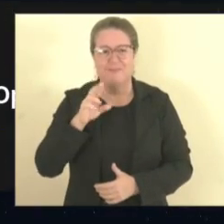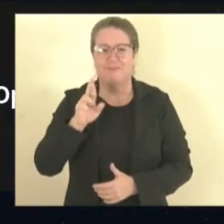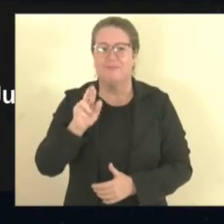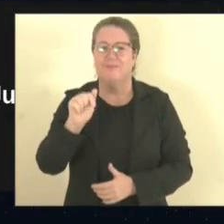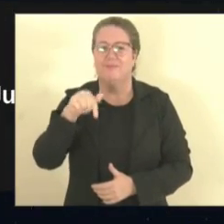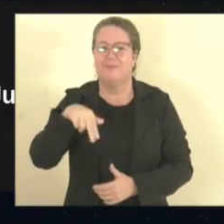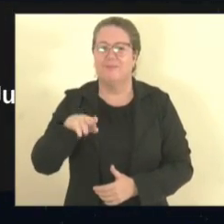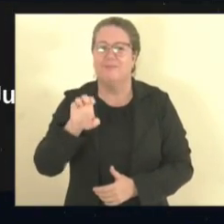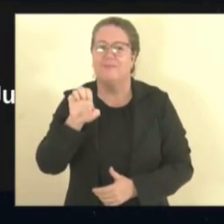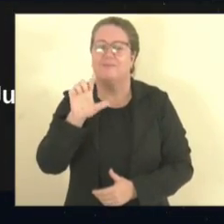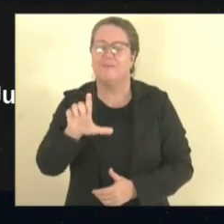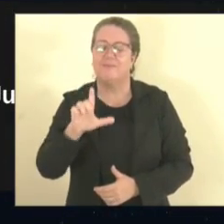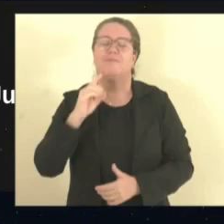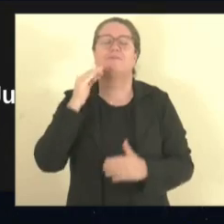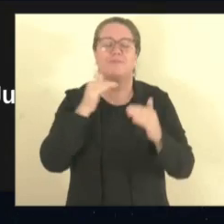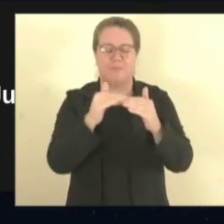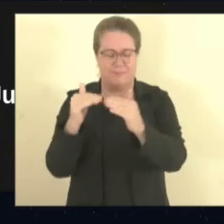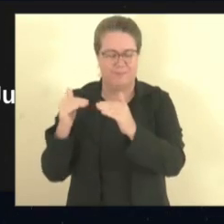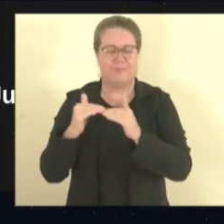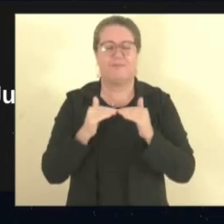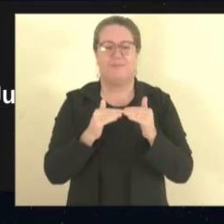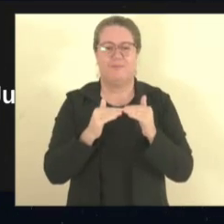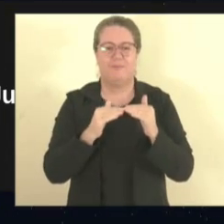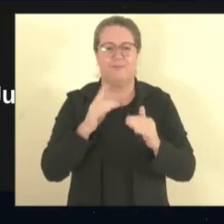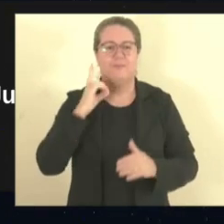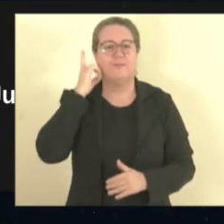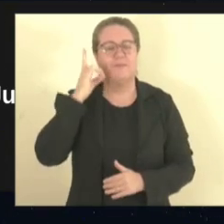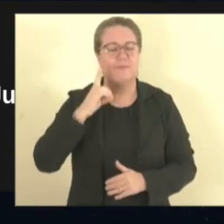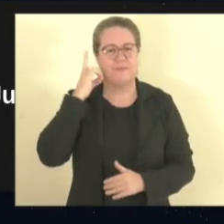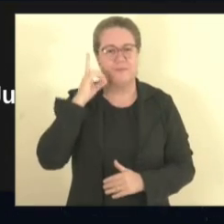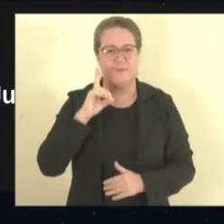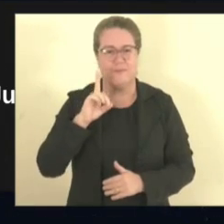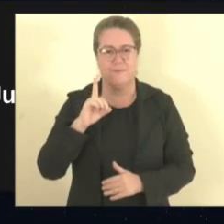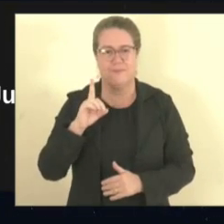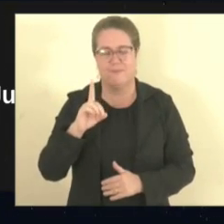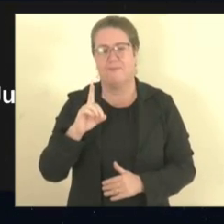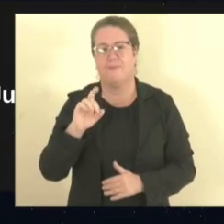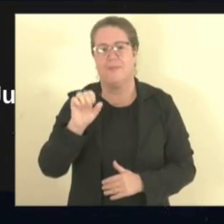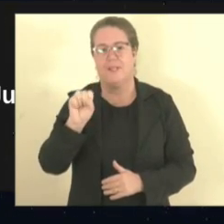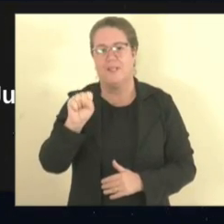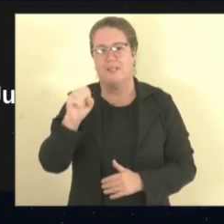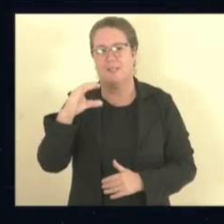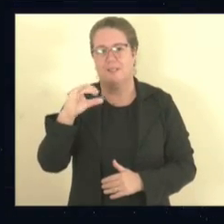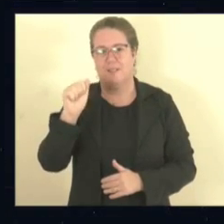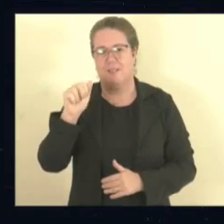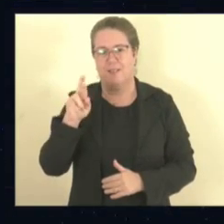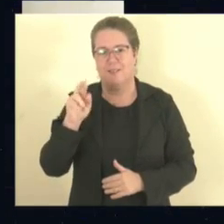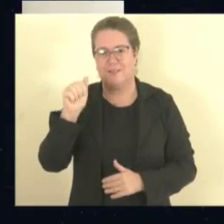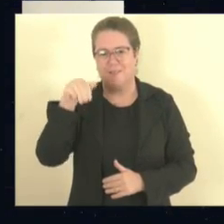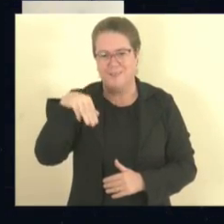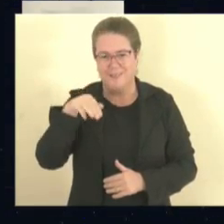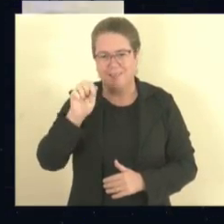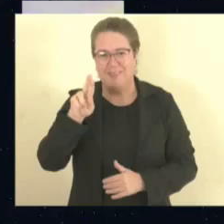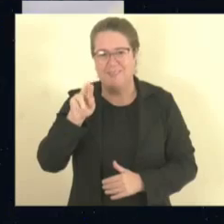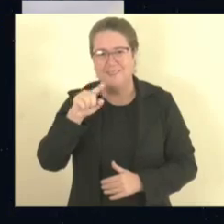relator. Obrigado, deputado. Aqui é o deputado Lucas Escaramuça, se encontra?